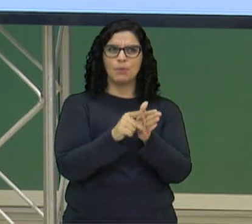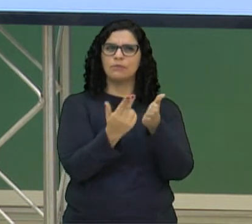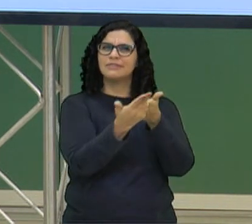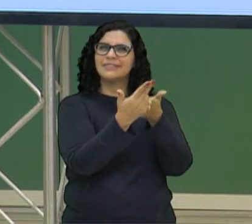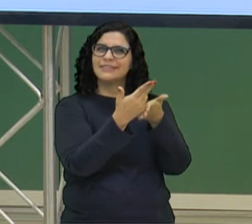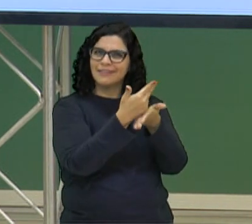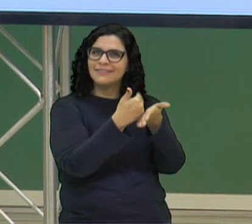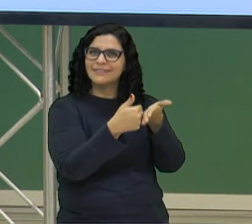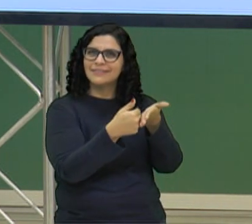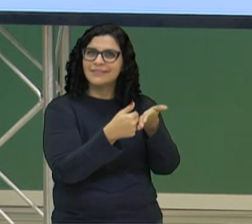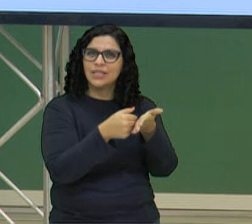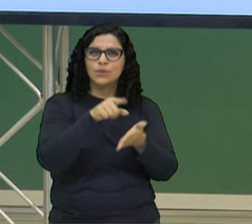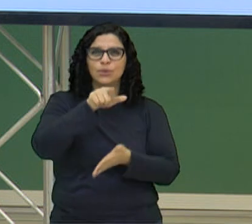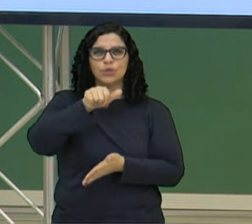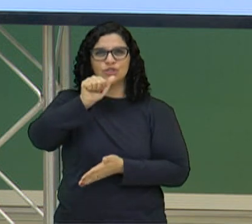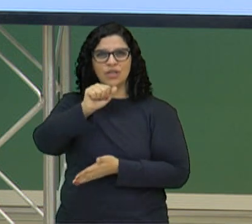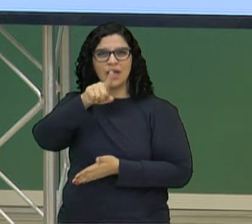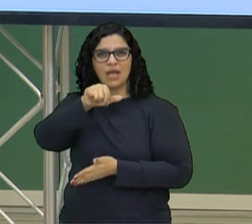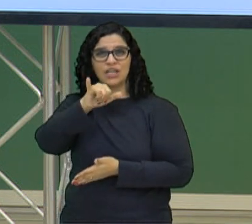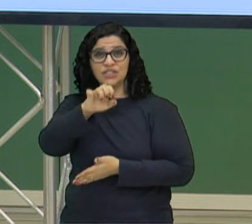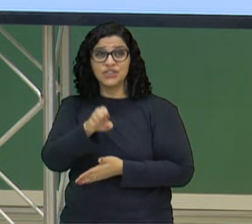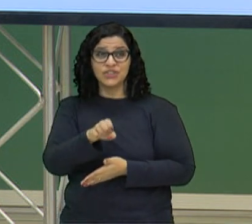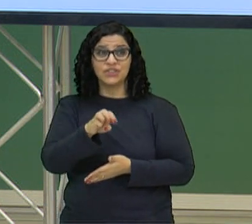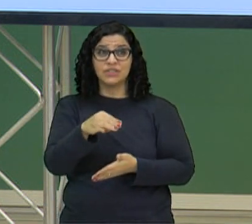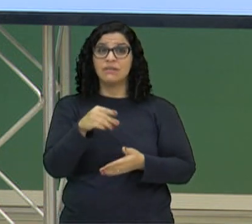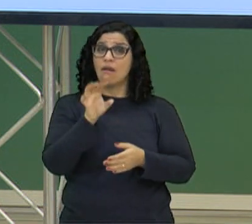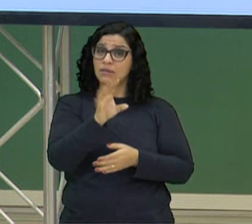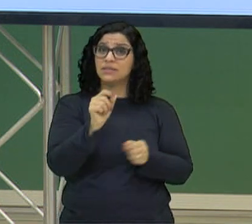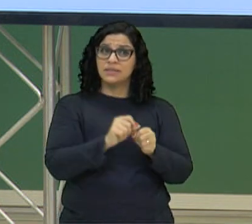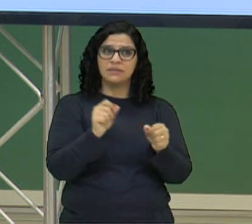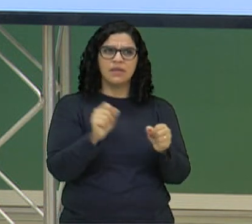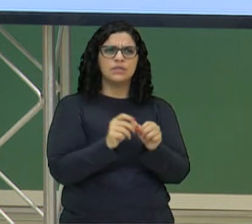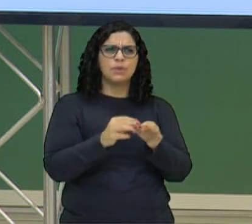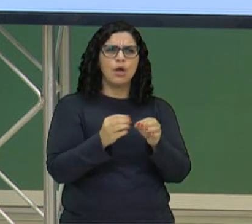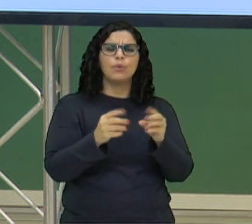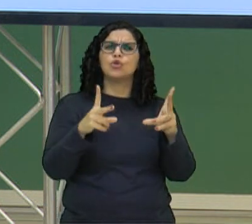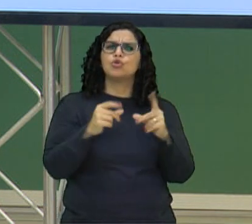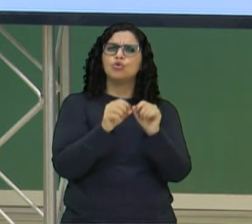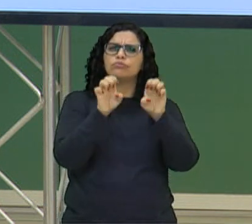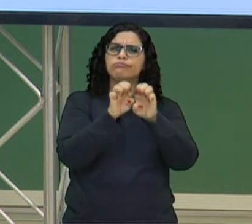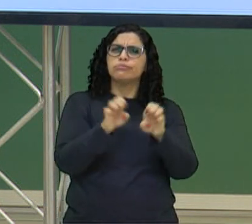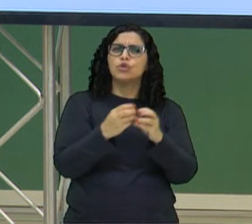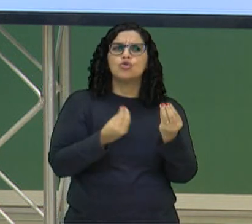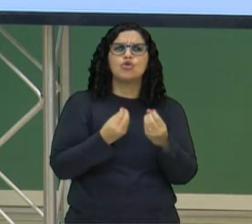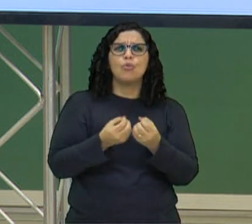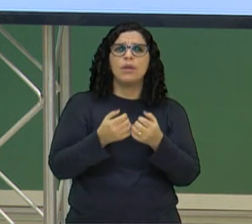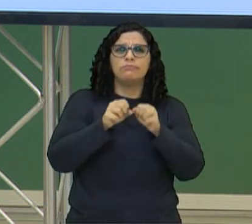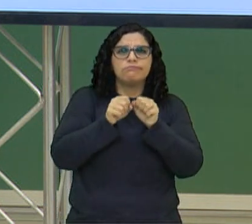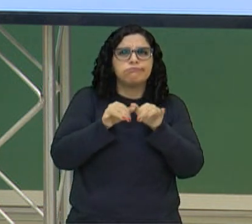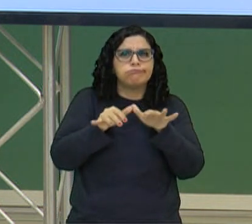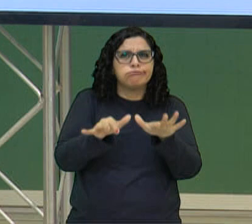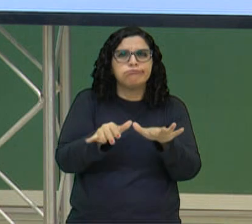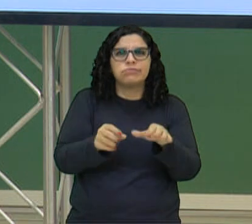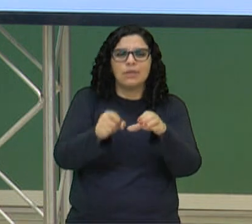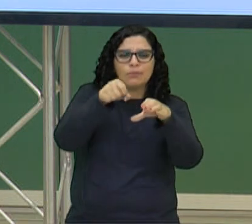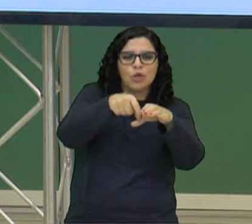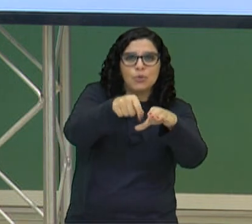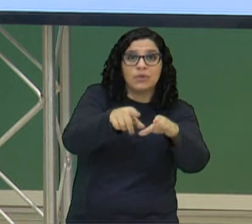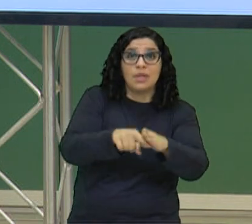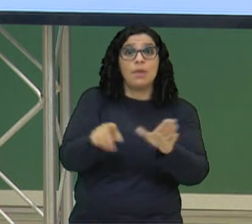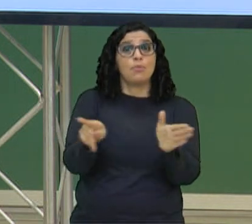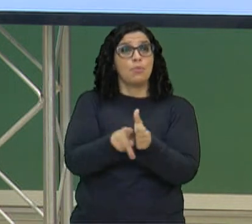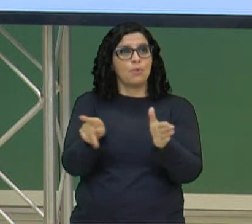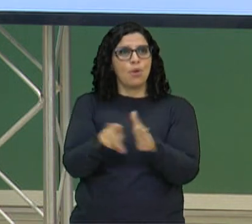ilustração do xaxim. É assim que se faz a ilustração, mostrando as estruturas reprodutivas dele e como é a planta